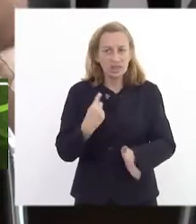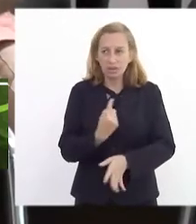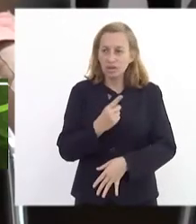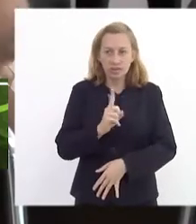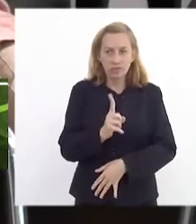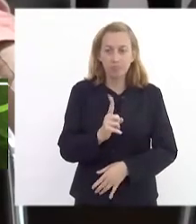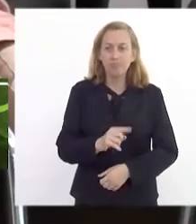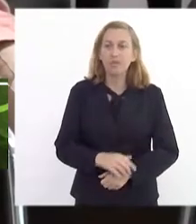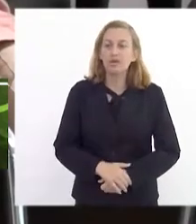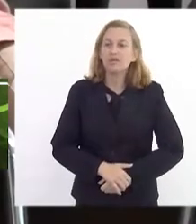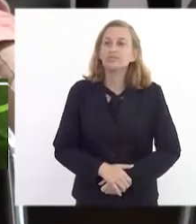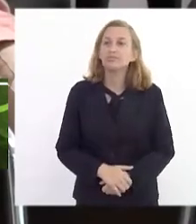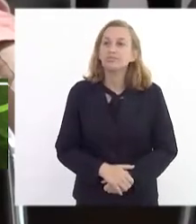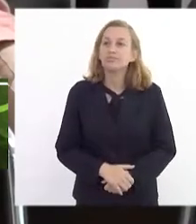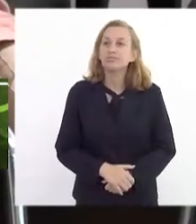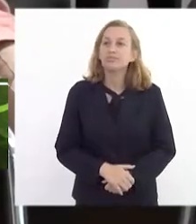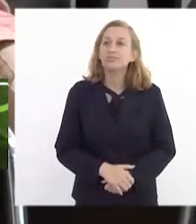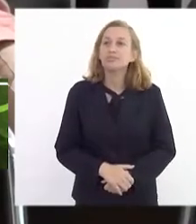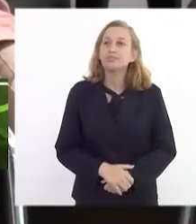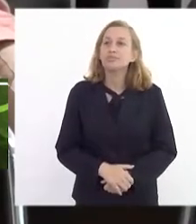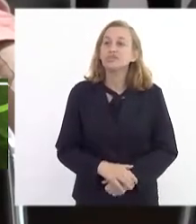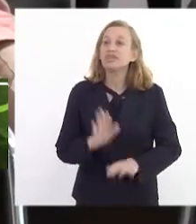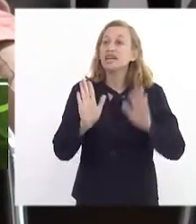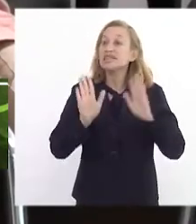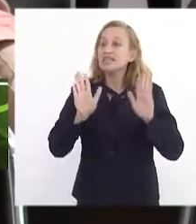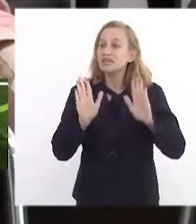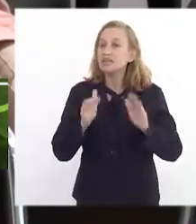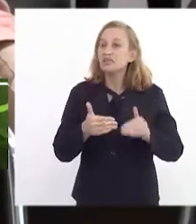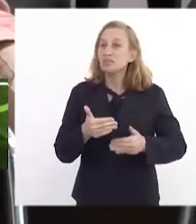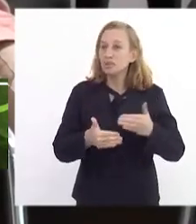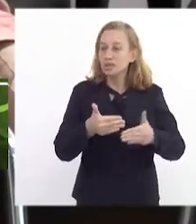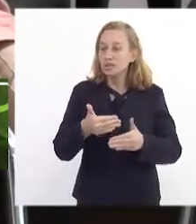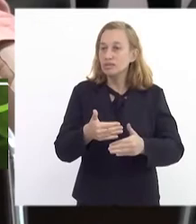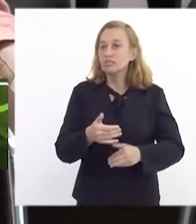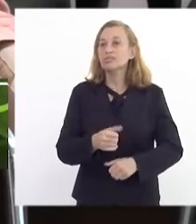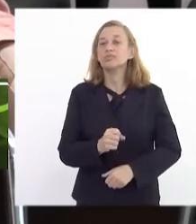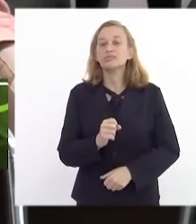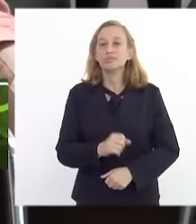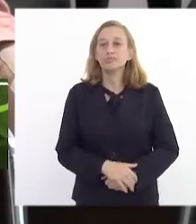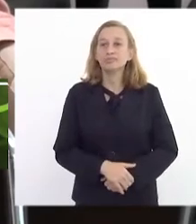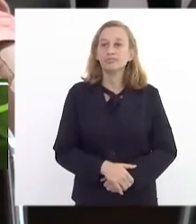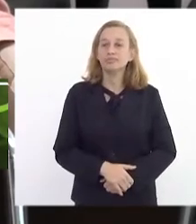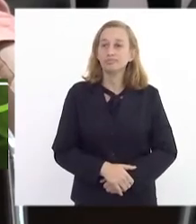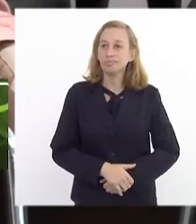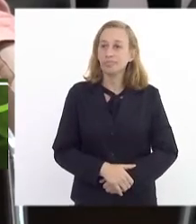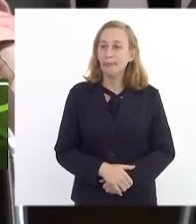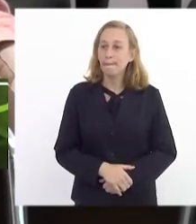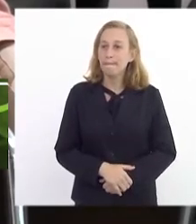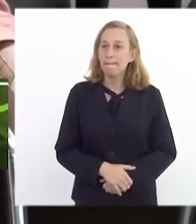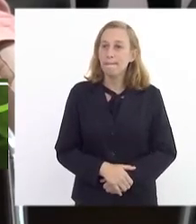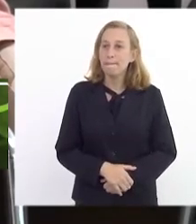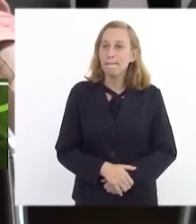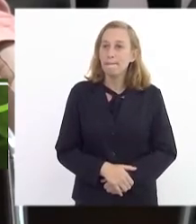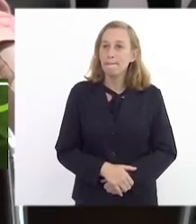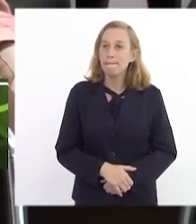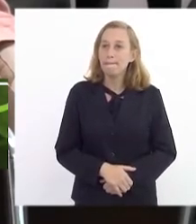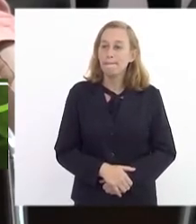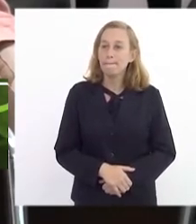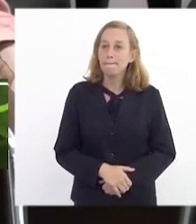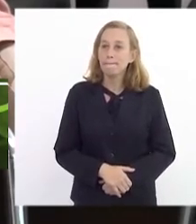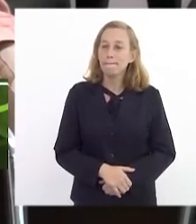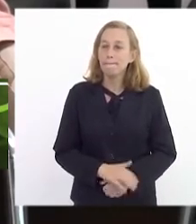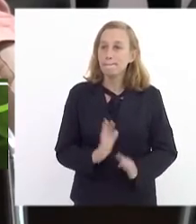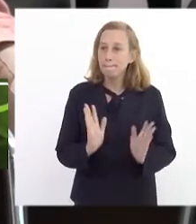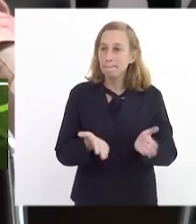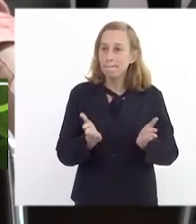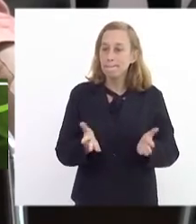vocês. Não. Tá, ok. Não é com a gente ainda, não. Ainda está em licitação o processo. Ah, tá, obrigada. A apresentação de hoje